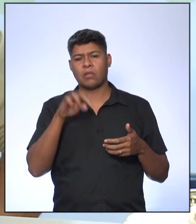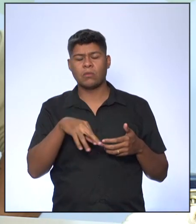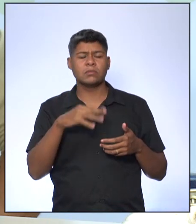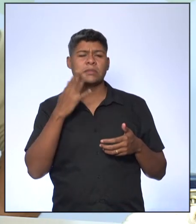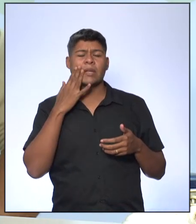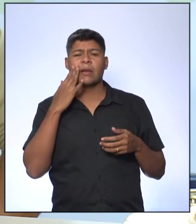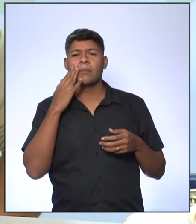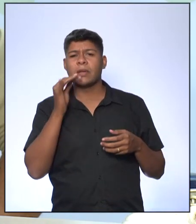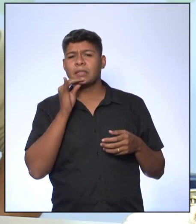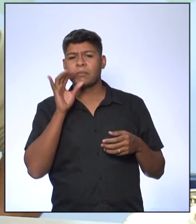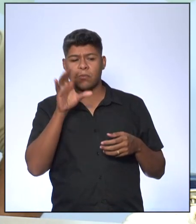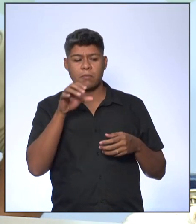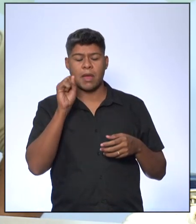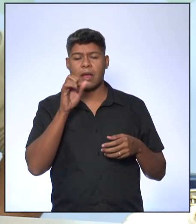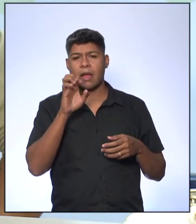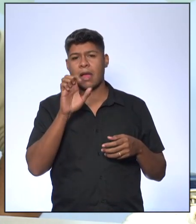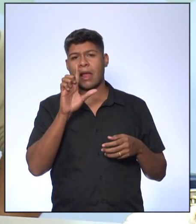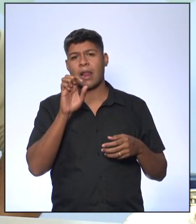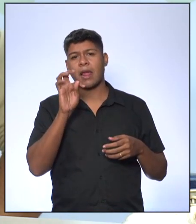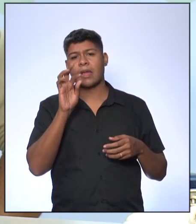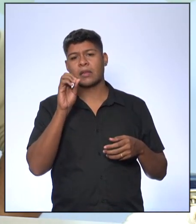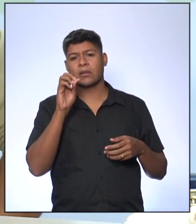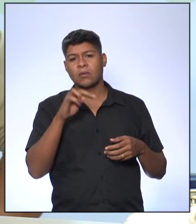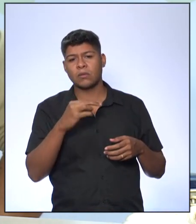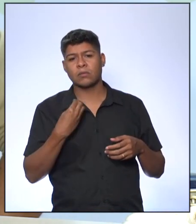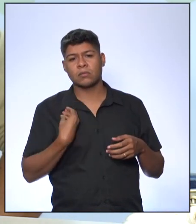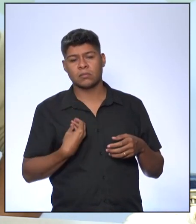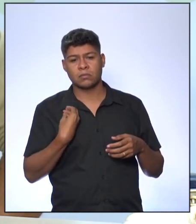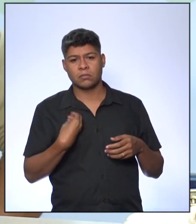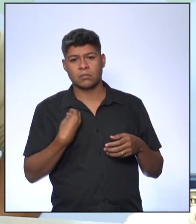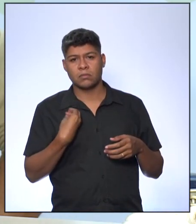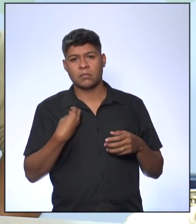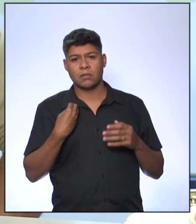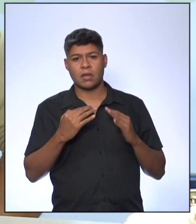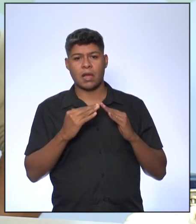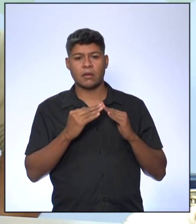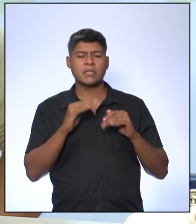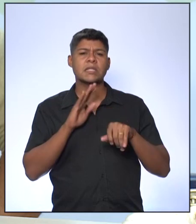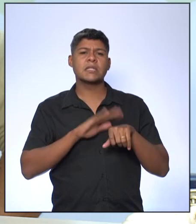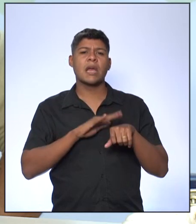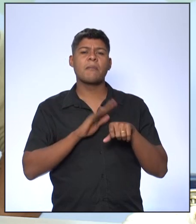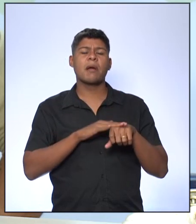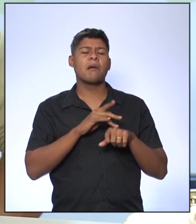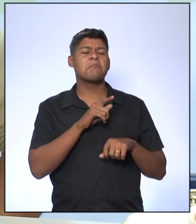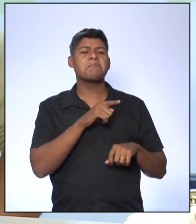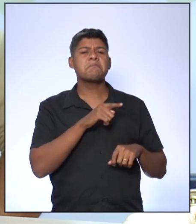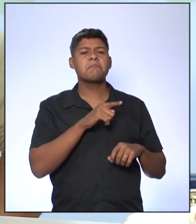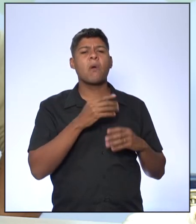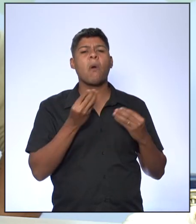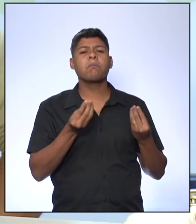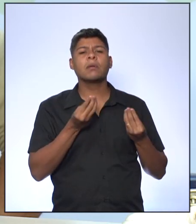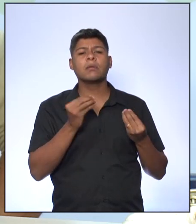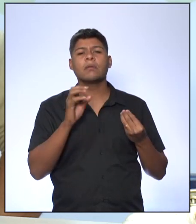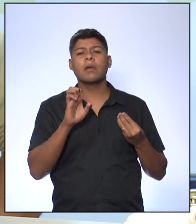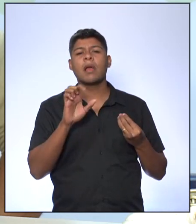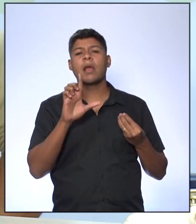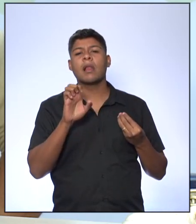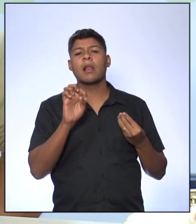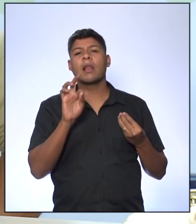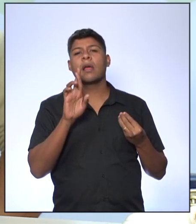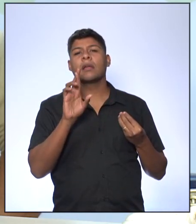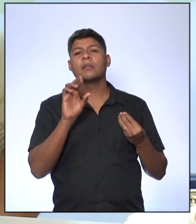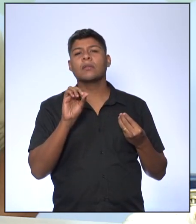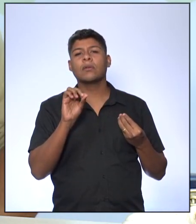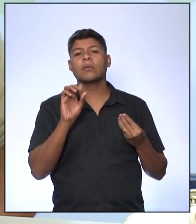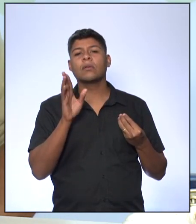que, se eu pegasse um elétron e levasse ele para casa, como que eu chamaria ele? Eita. Eletrodoméstico. É